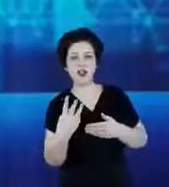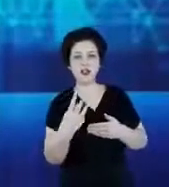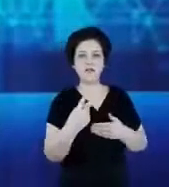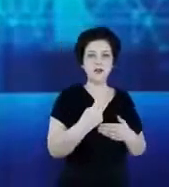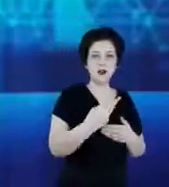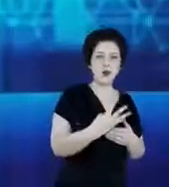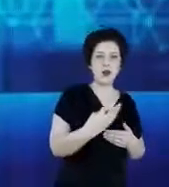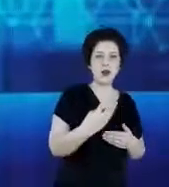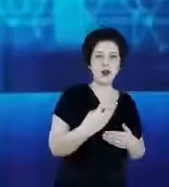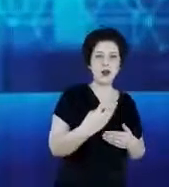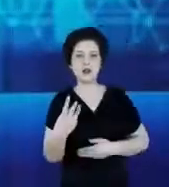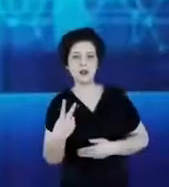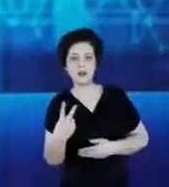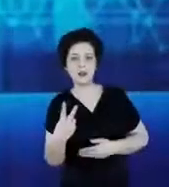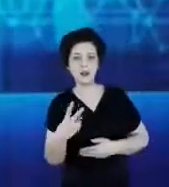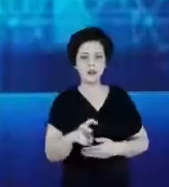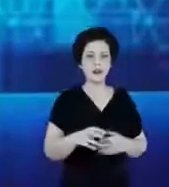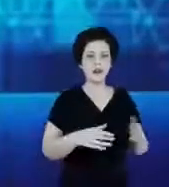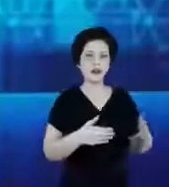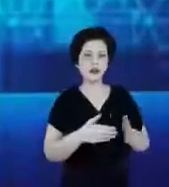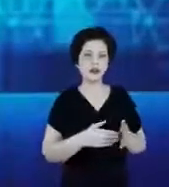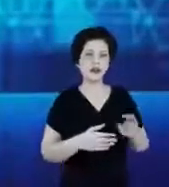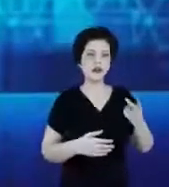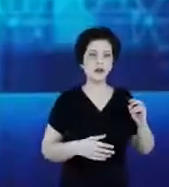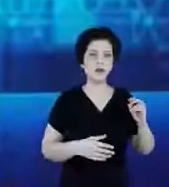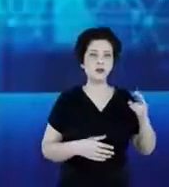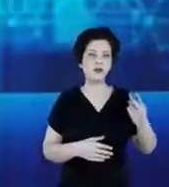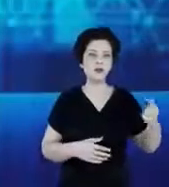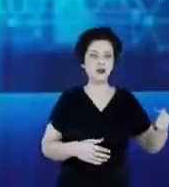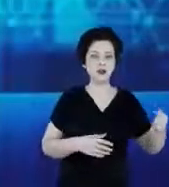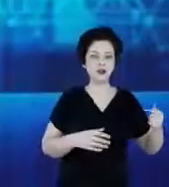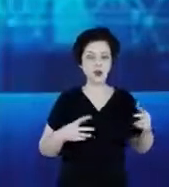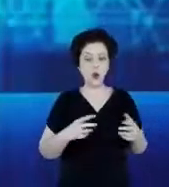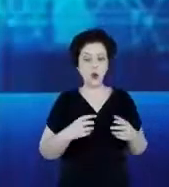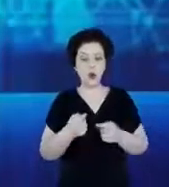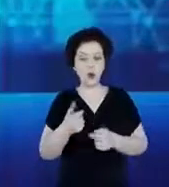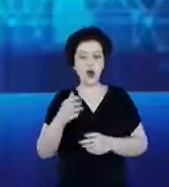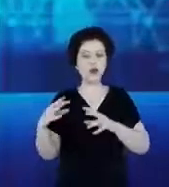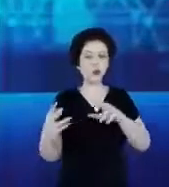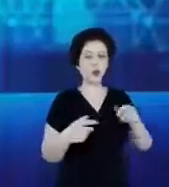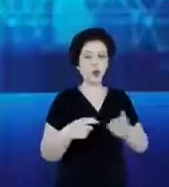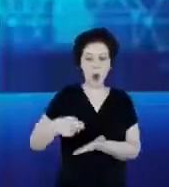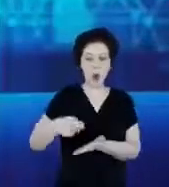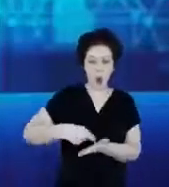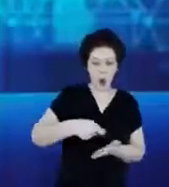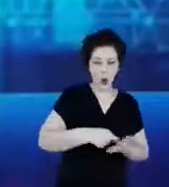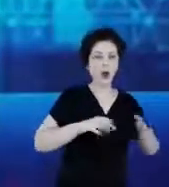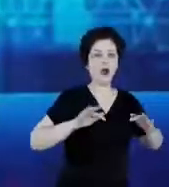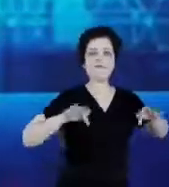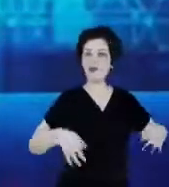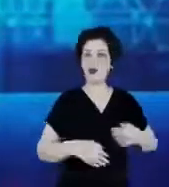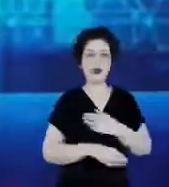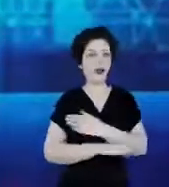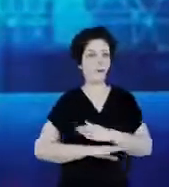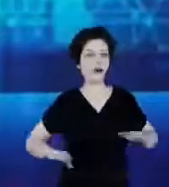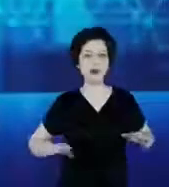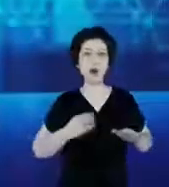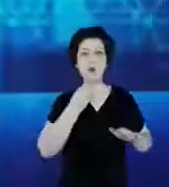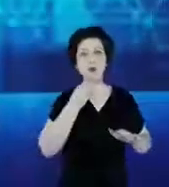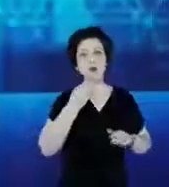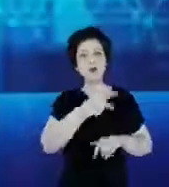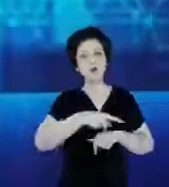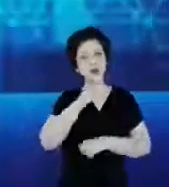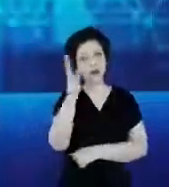até 2027, quase que a totalidade desses contratos acabam. Então, é a oportunidade do país,